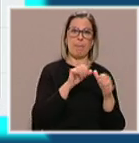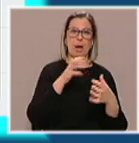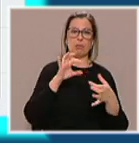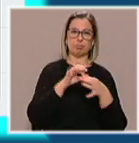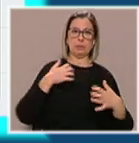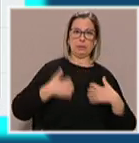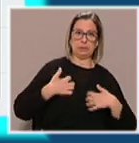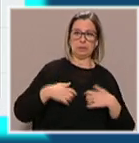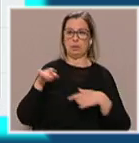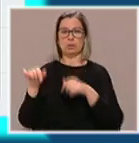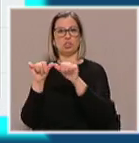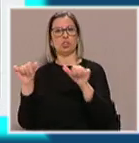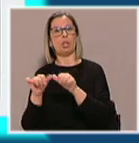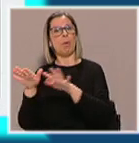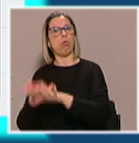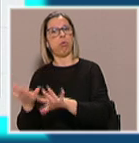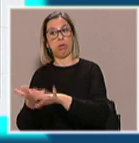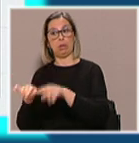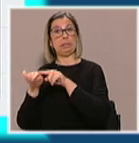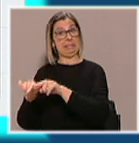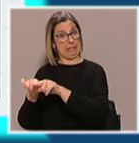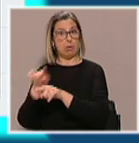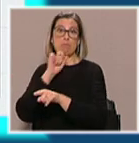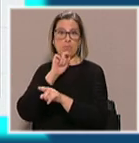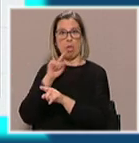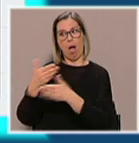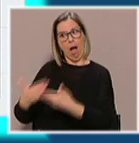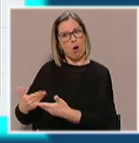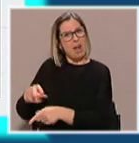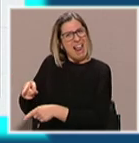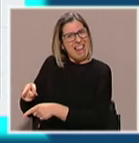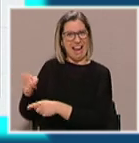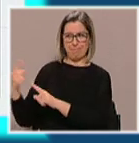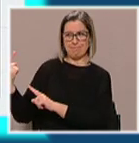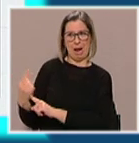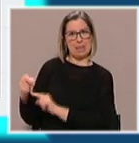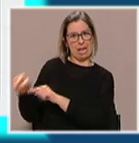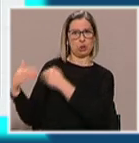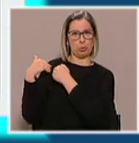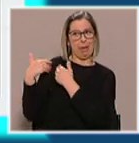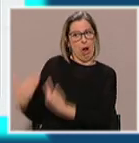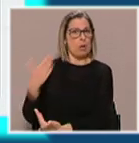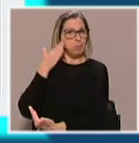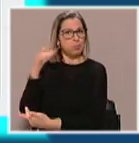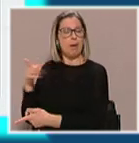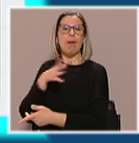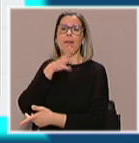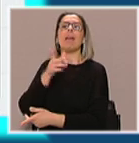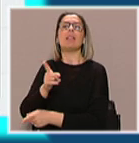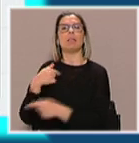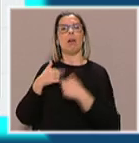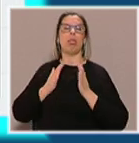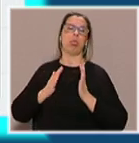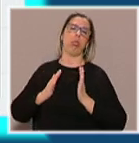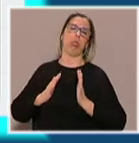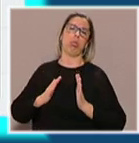sistema parasimpático pode estar ativo agora. É sinal que estamos a repousar, é ele que assume este controle. Mas o que é que acontece